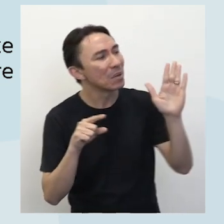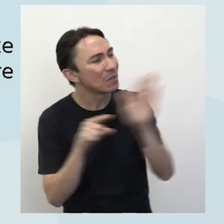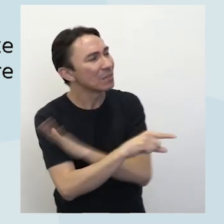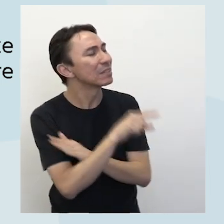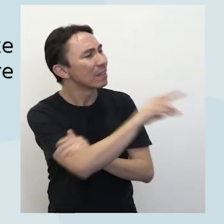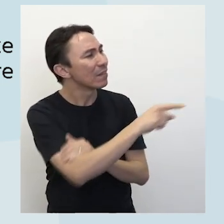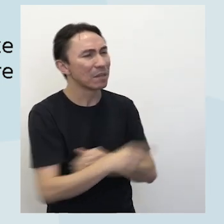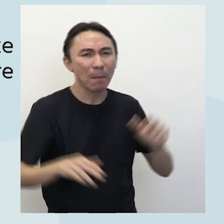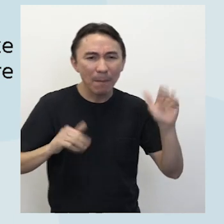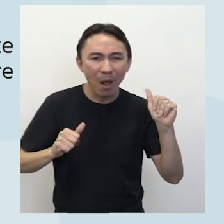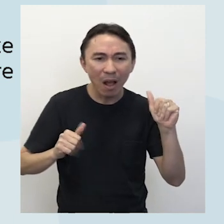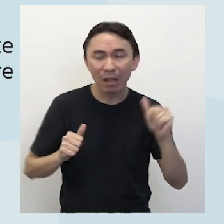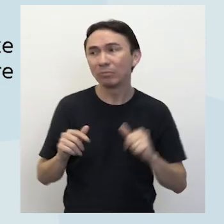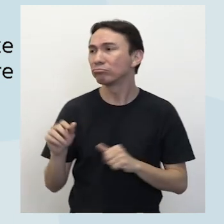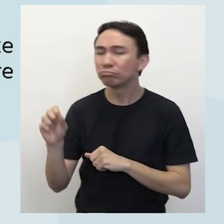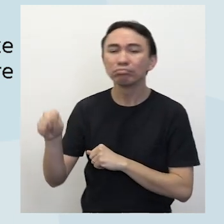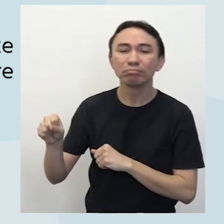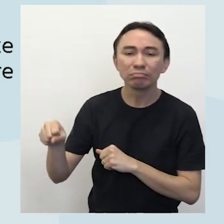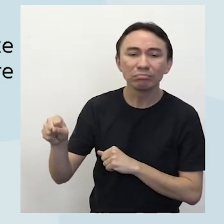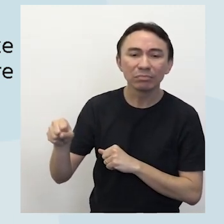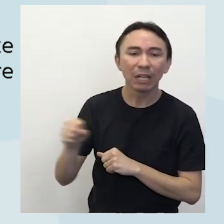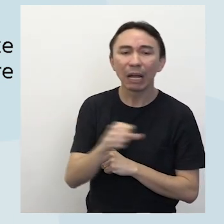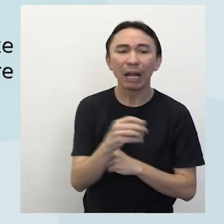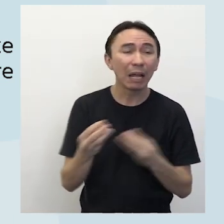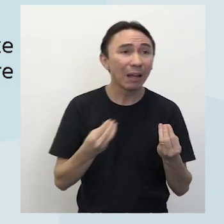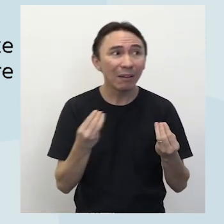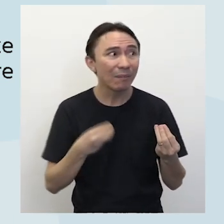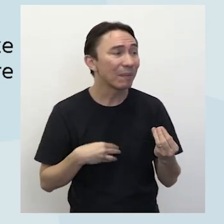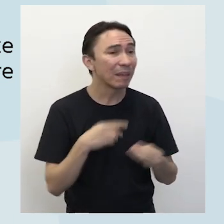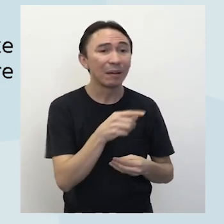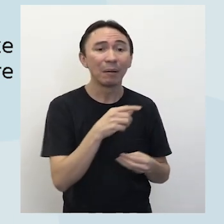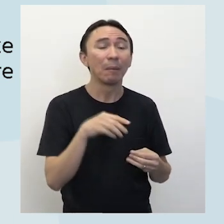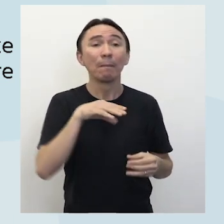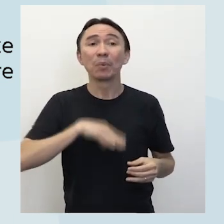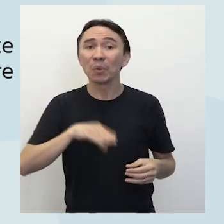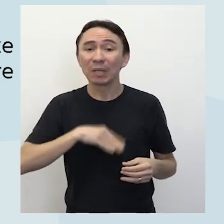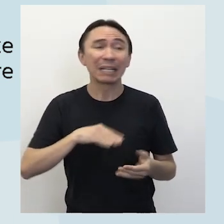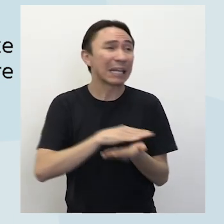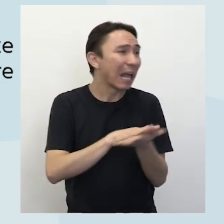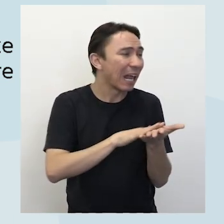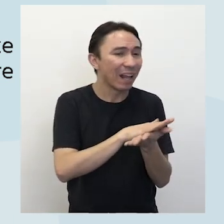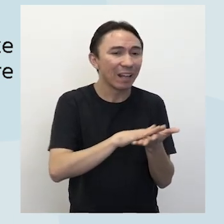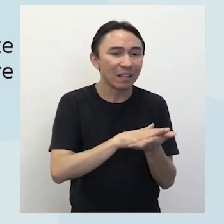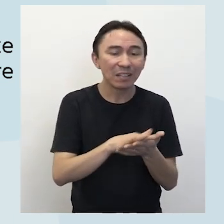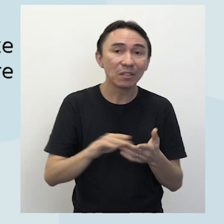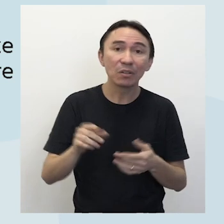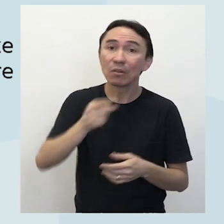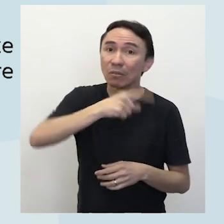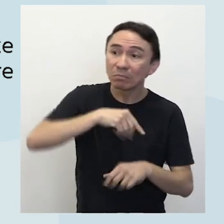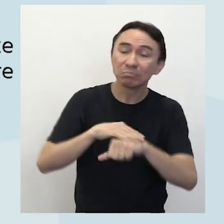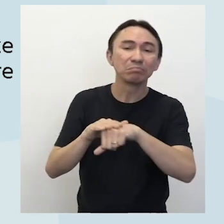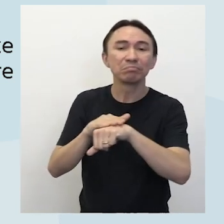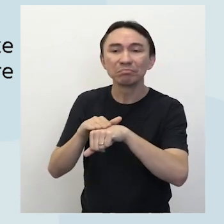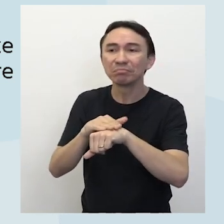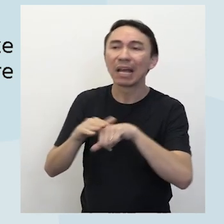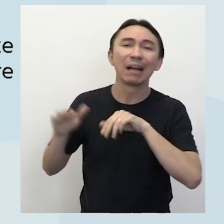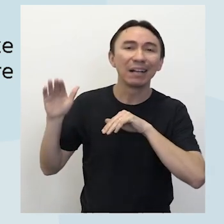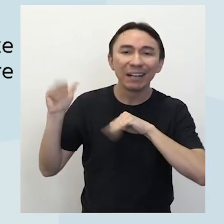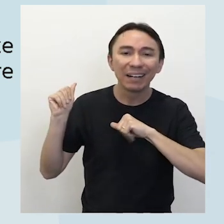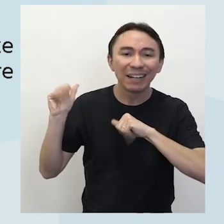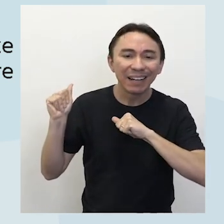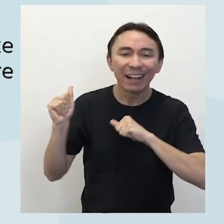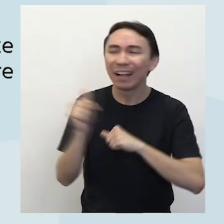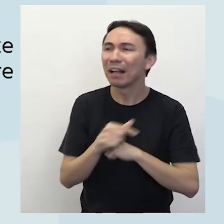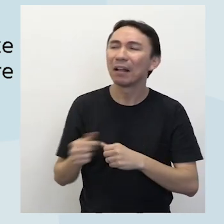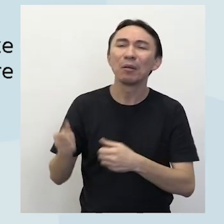sí, hablo espanhol, que bueno, professora, pues não hablo português aún, hablo espanhol. E ficamos falando em espanhol. Achei a coisa mais legal,